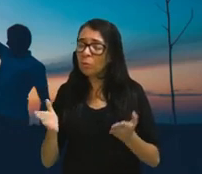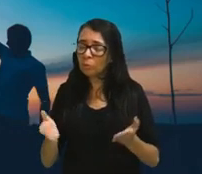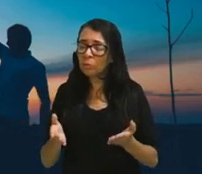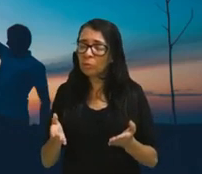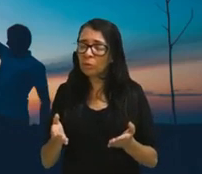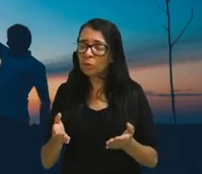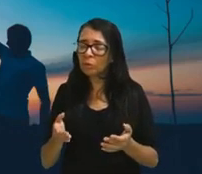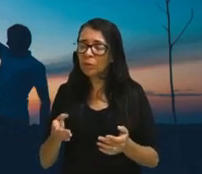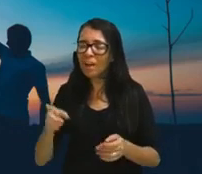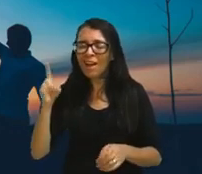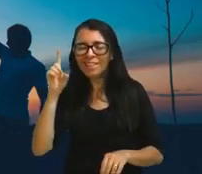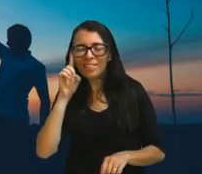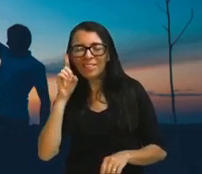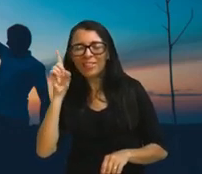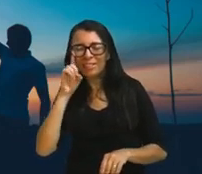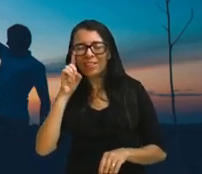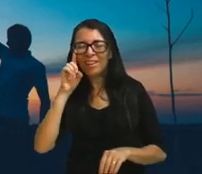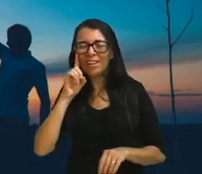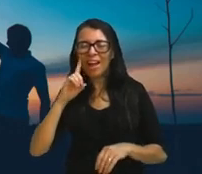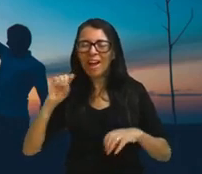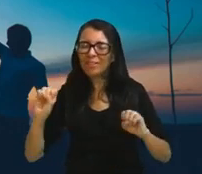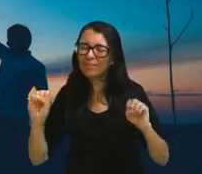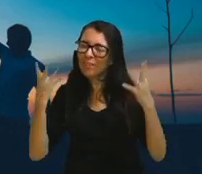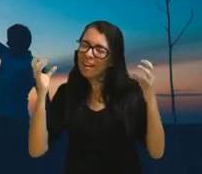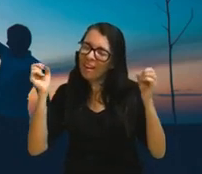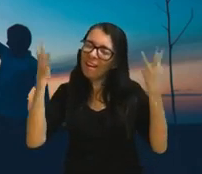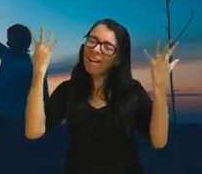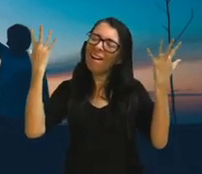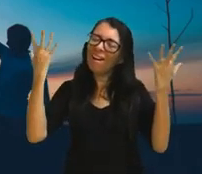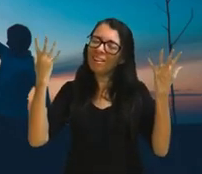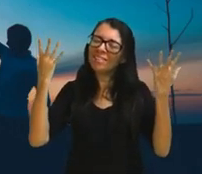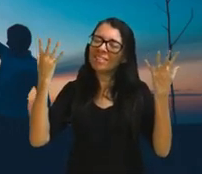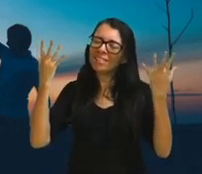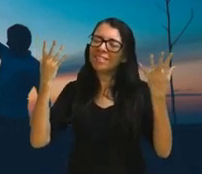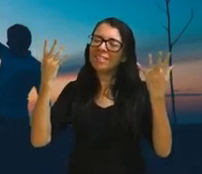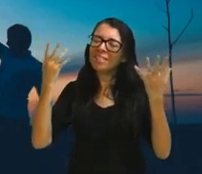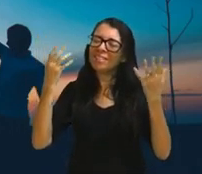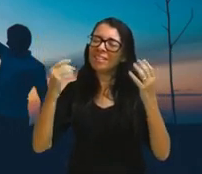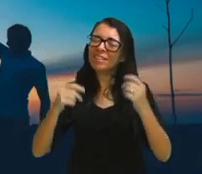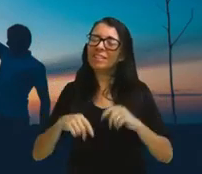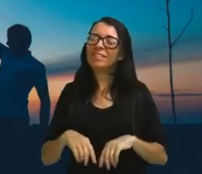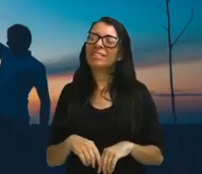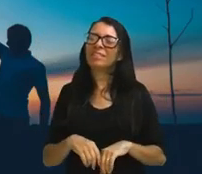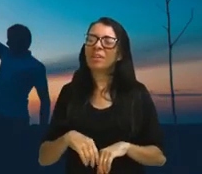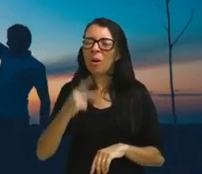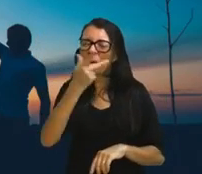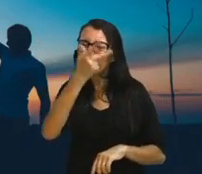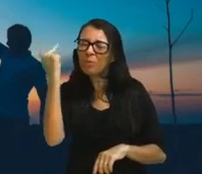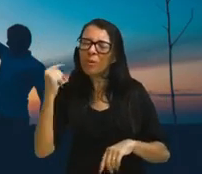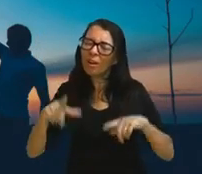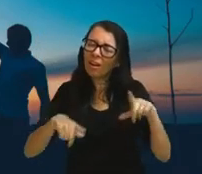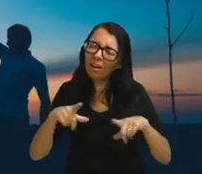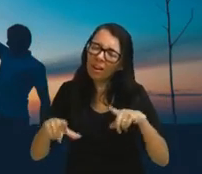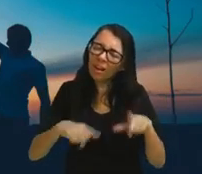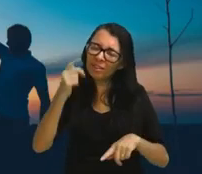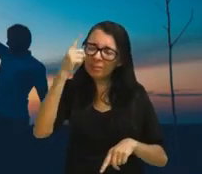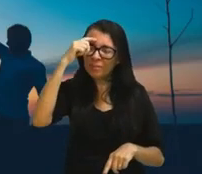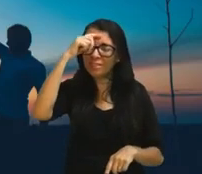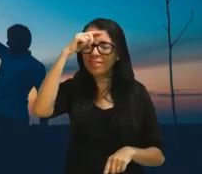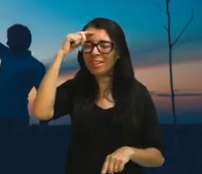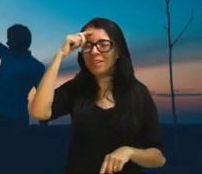Tua graça e misericórdia, abençoa cada um desses profissionais. Dê a eles, ó Deus, a proteção